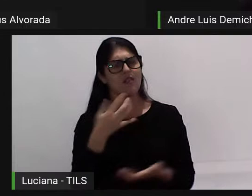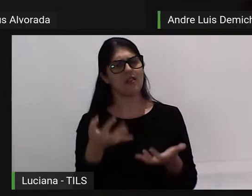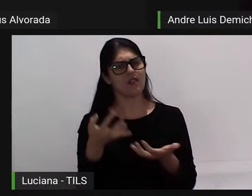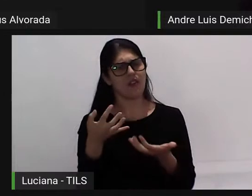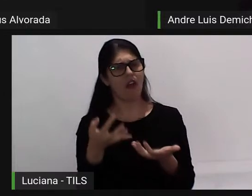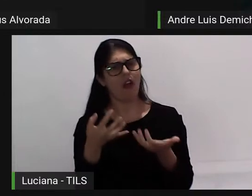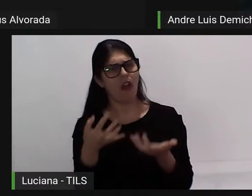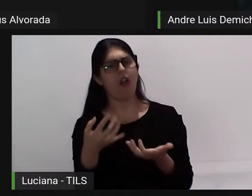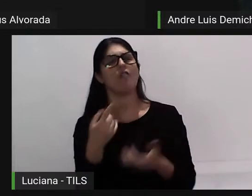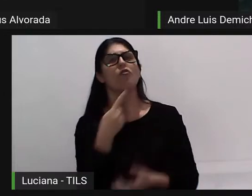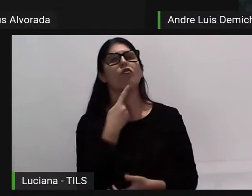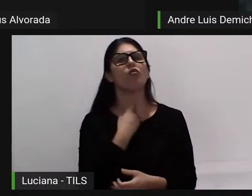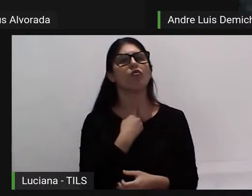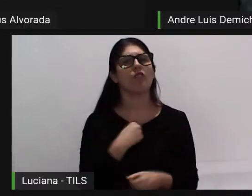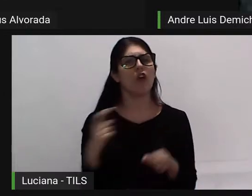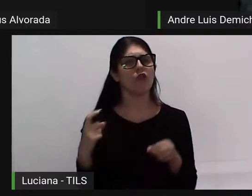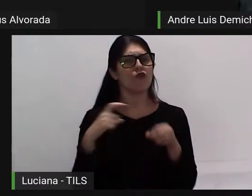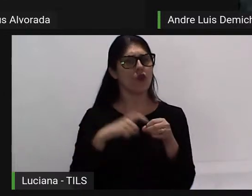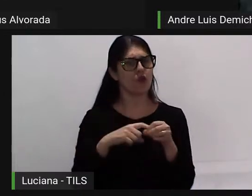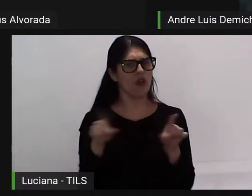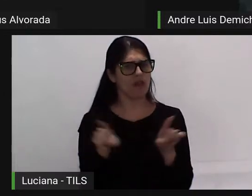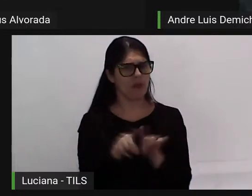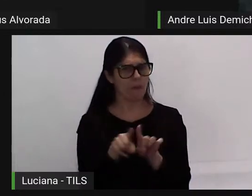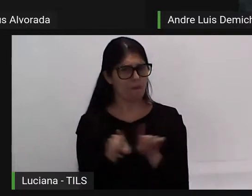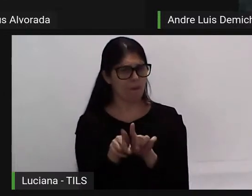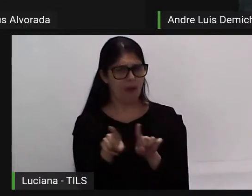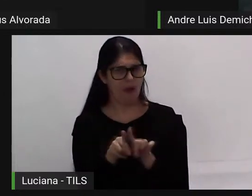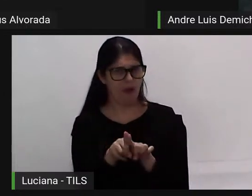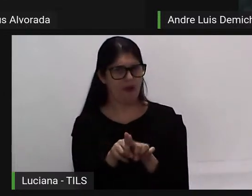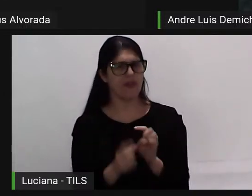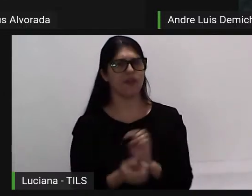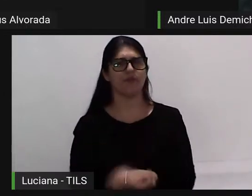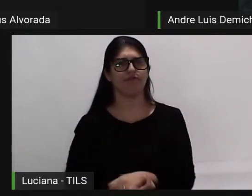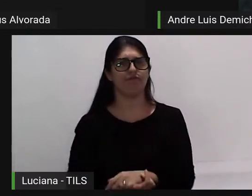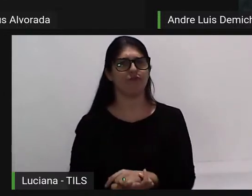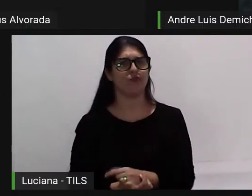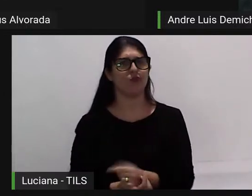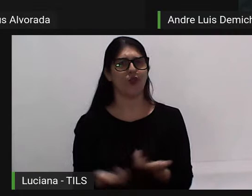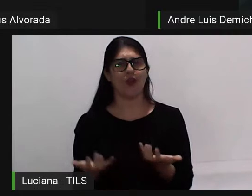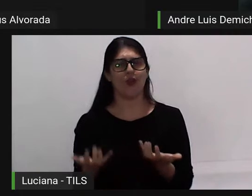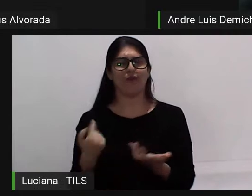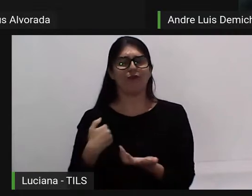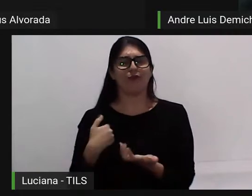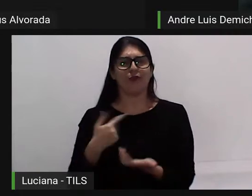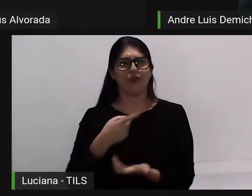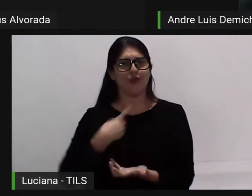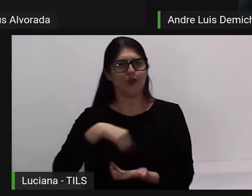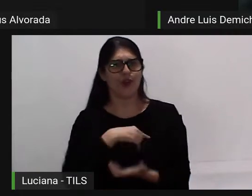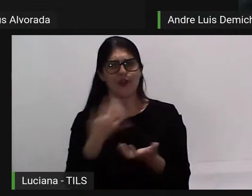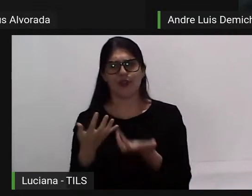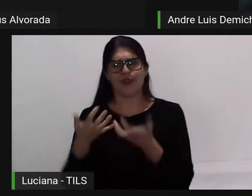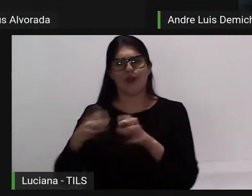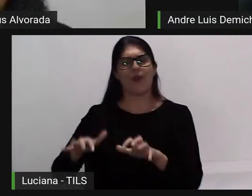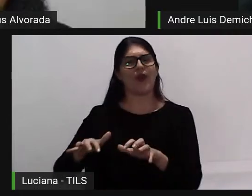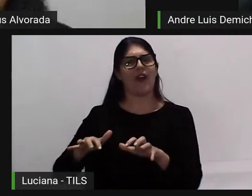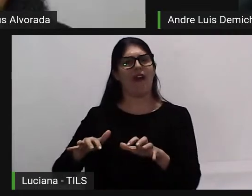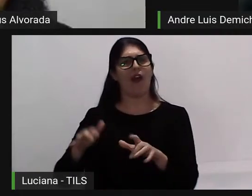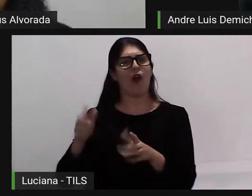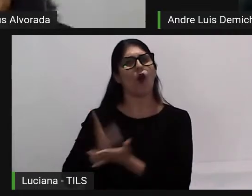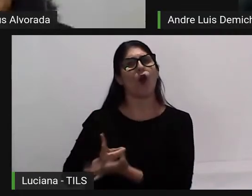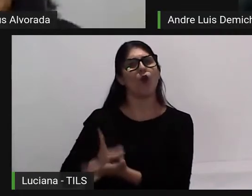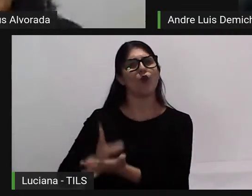E assim, ó, nós não queremos ser os propagadores de um aumento de taxas